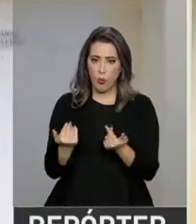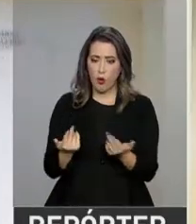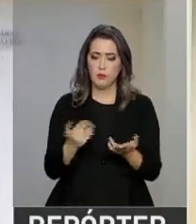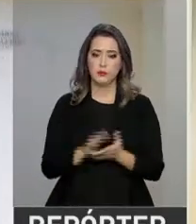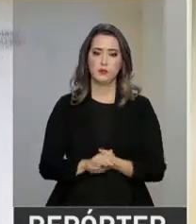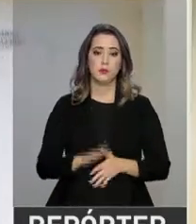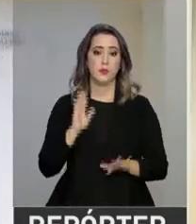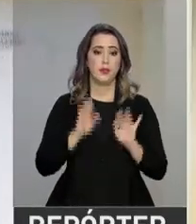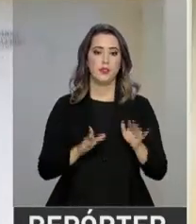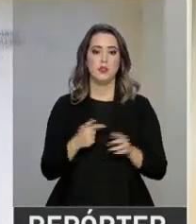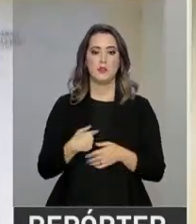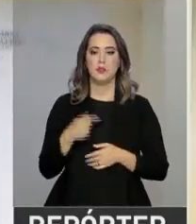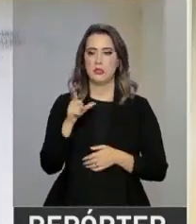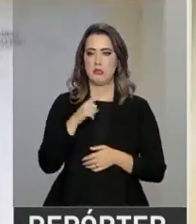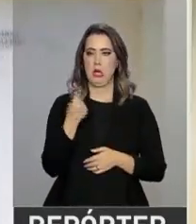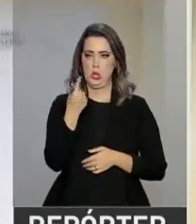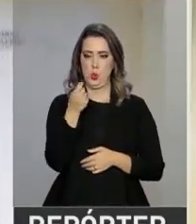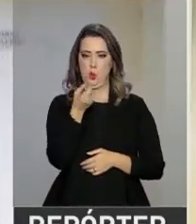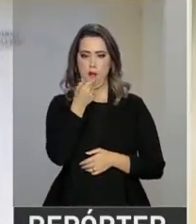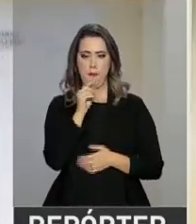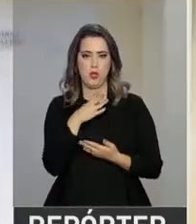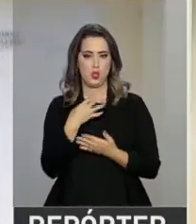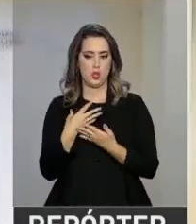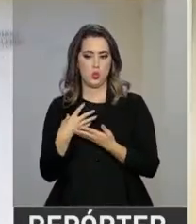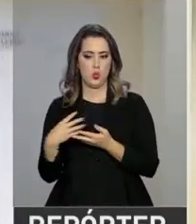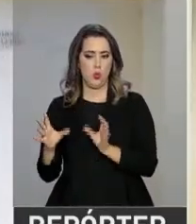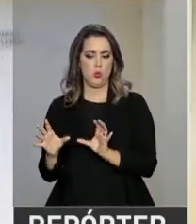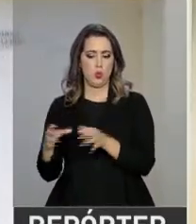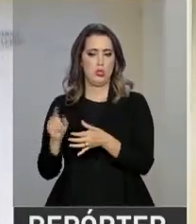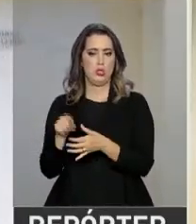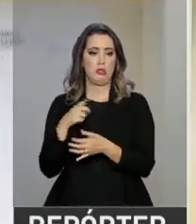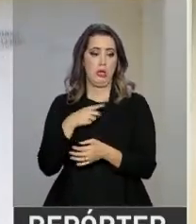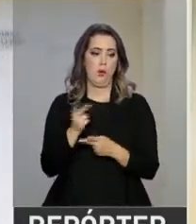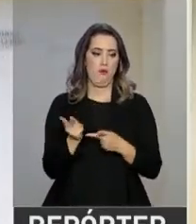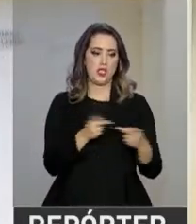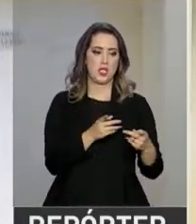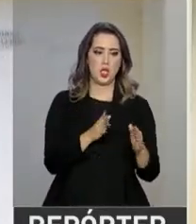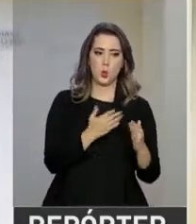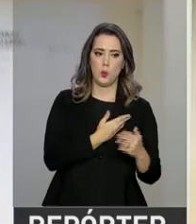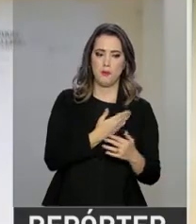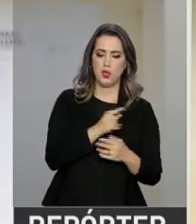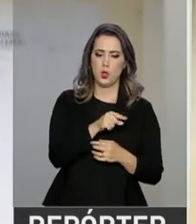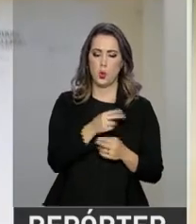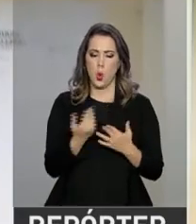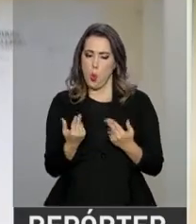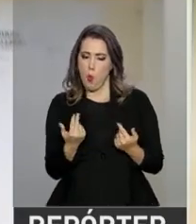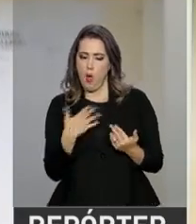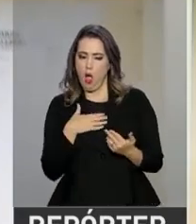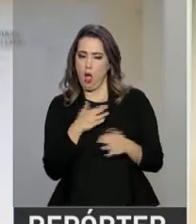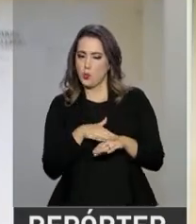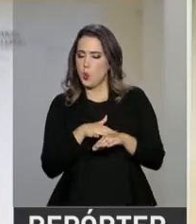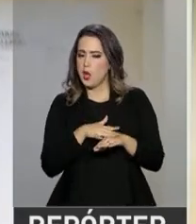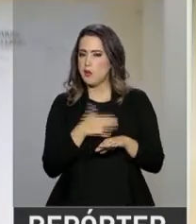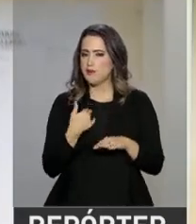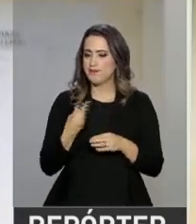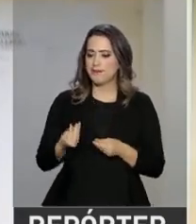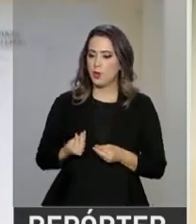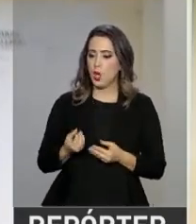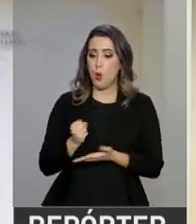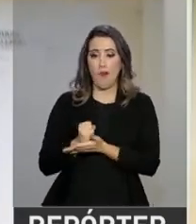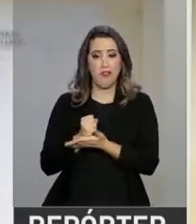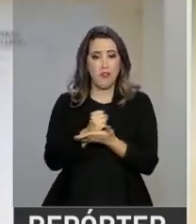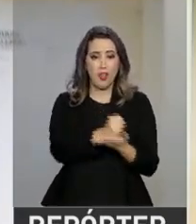eu tenho as obras e antimicrobiano tem um vizinho amigo com um problema que eu acho que é igual ao que eu tive eu acabo